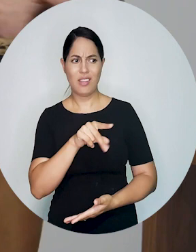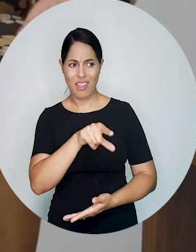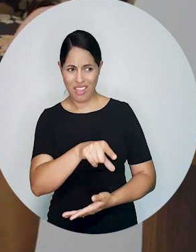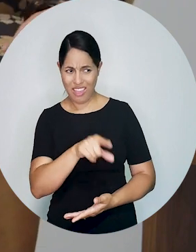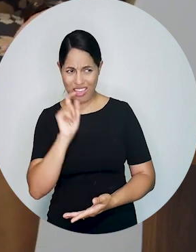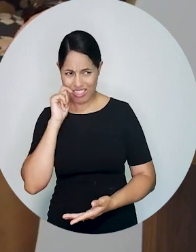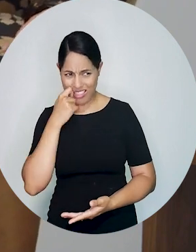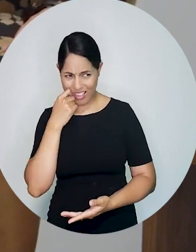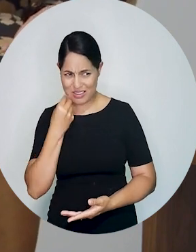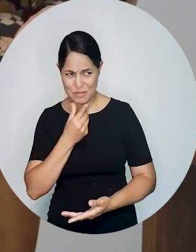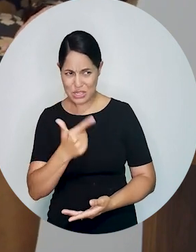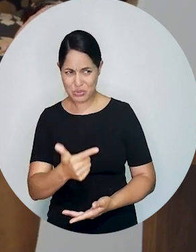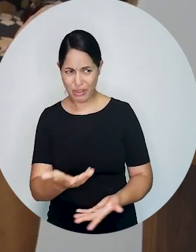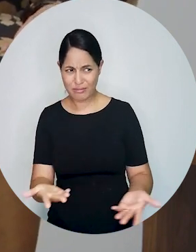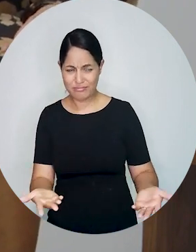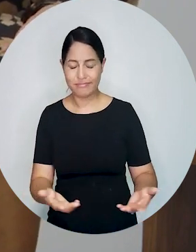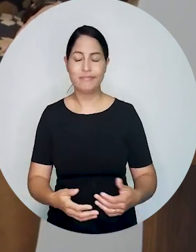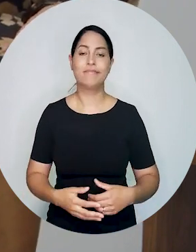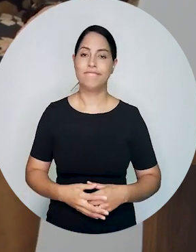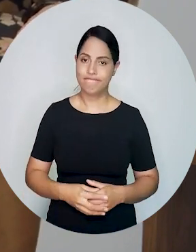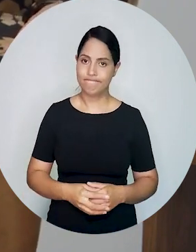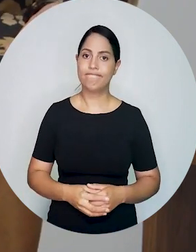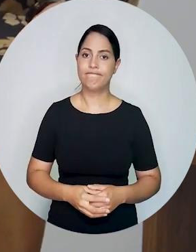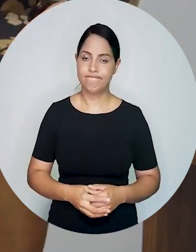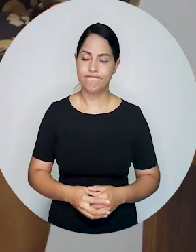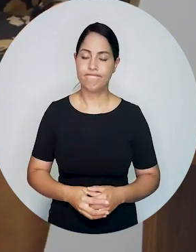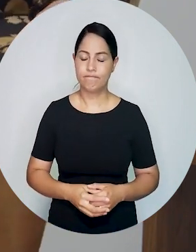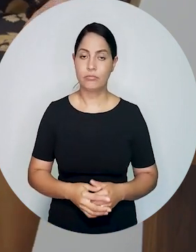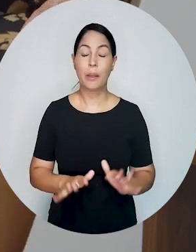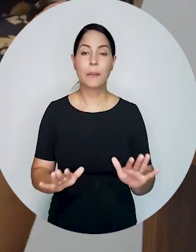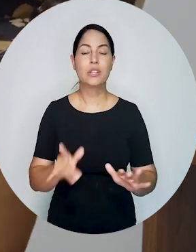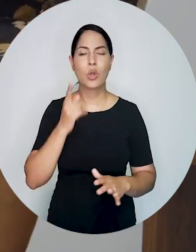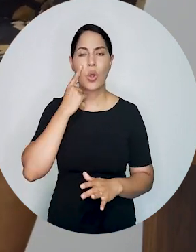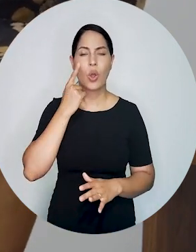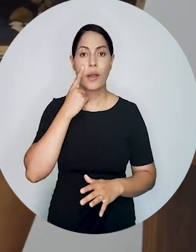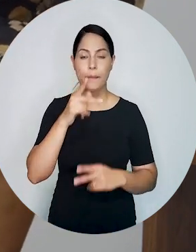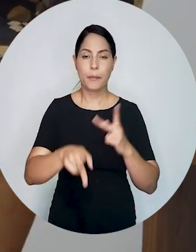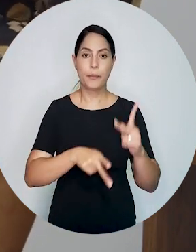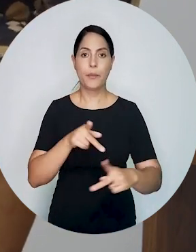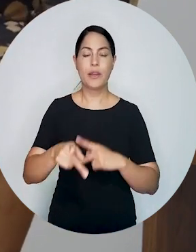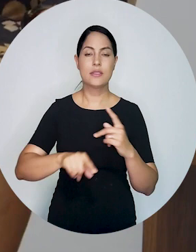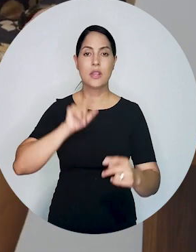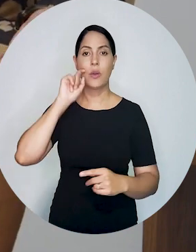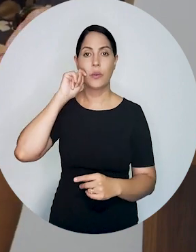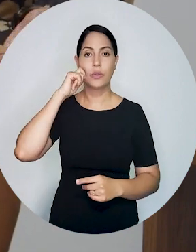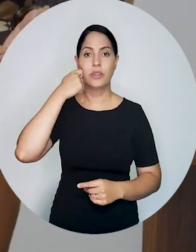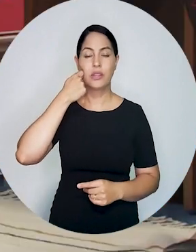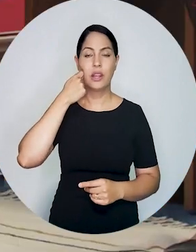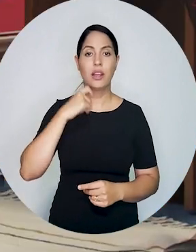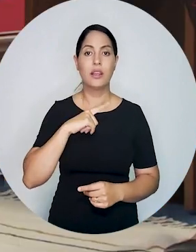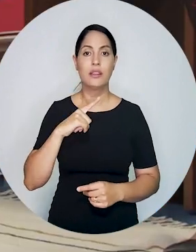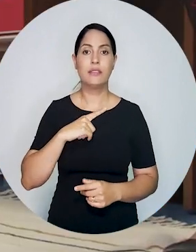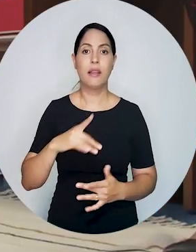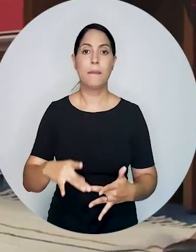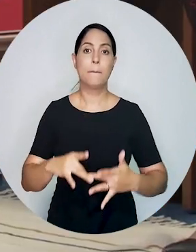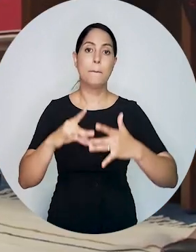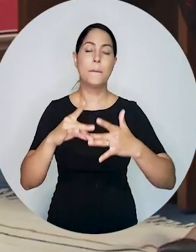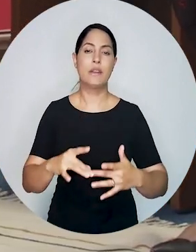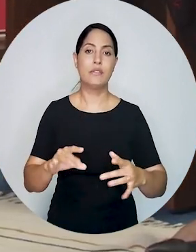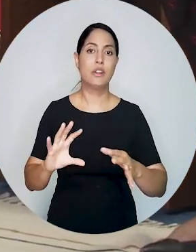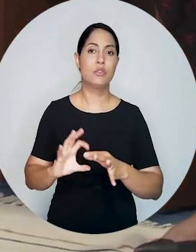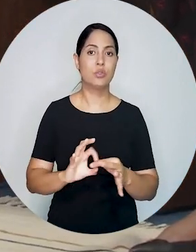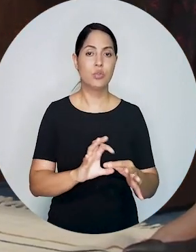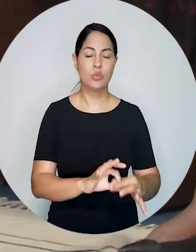ser negro, não tem experiência. Aí a gente coloca uma situação, Patrícia, que, por exemplo, a pessoa negra que ainda tem, talvez, um privilégio de conseguir fazer um